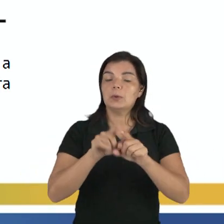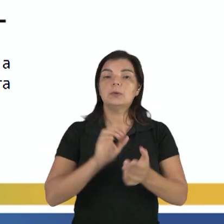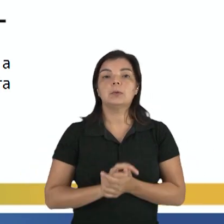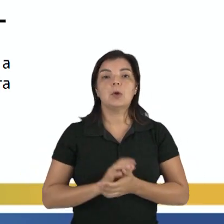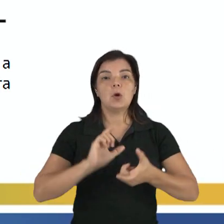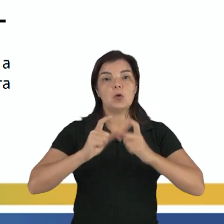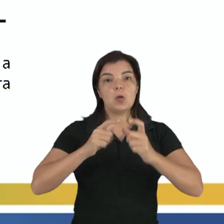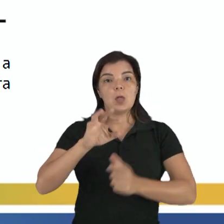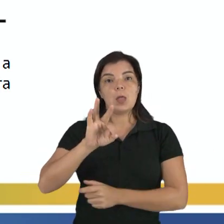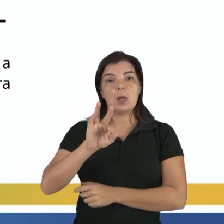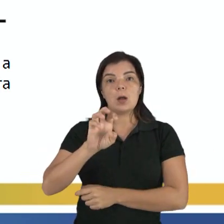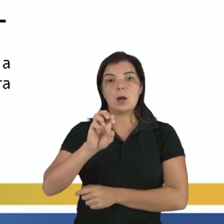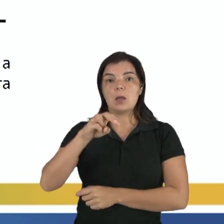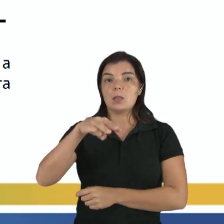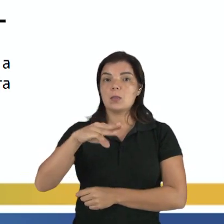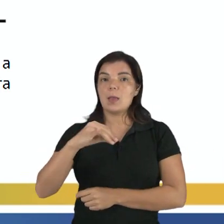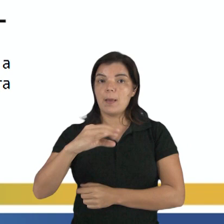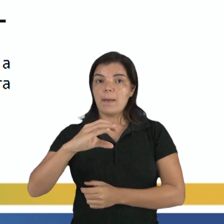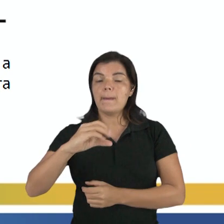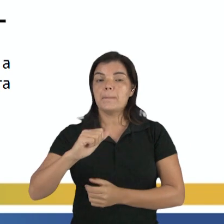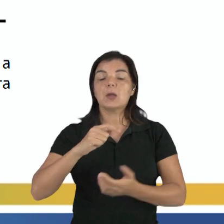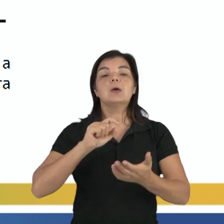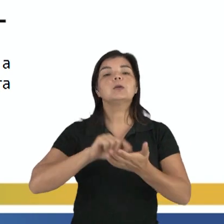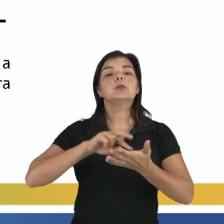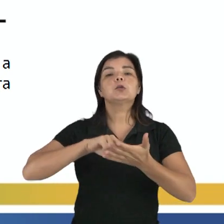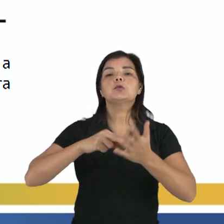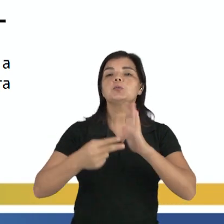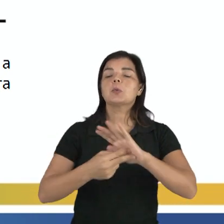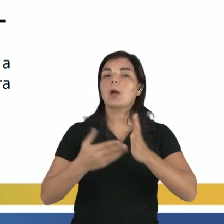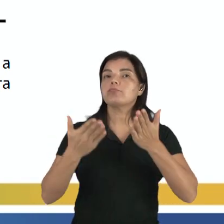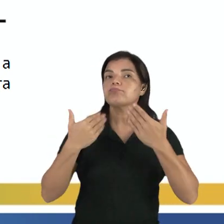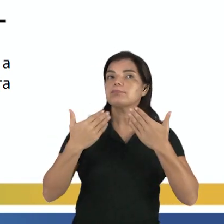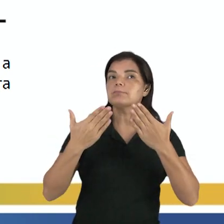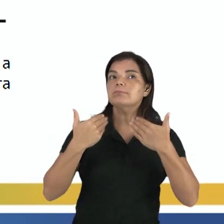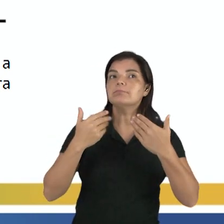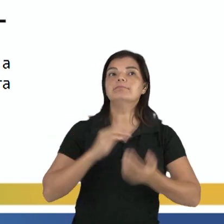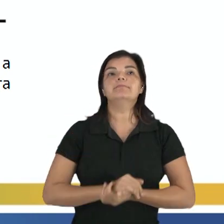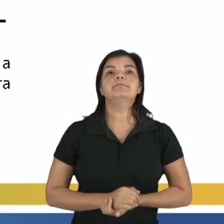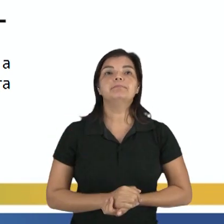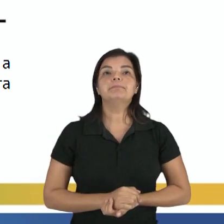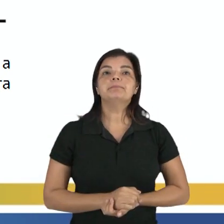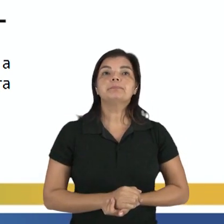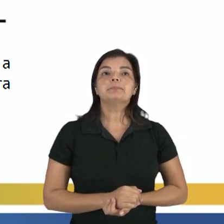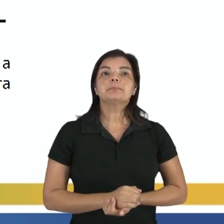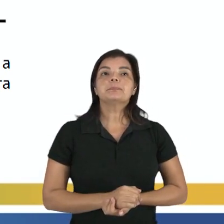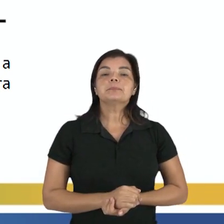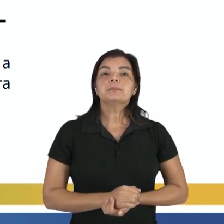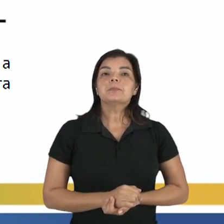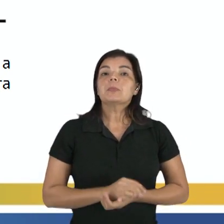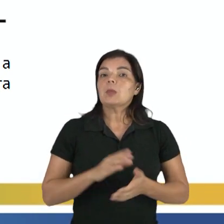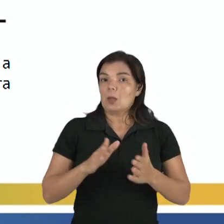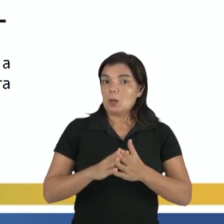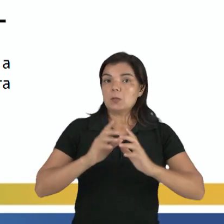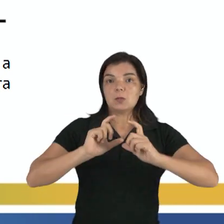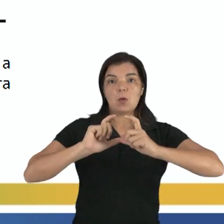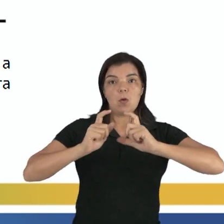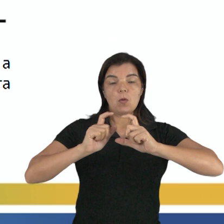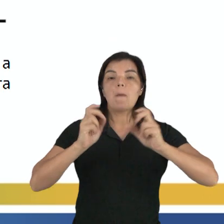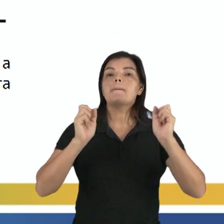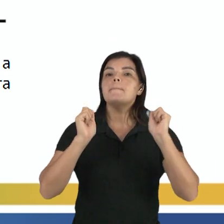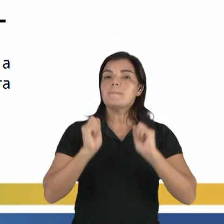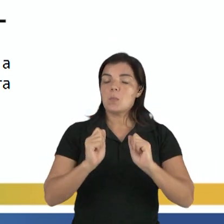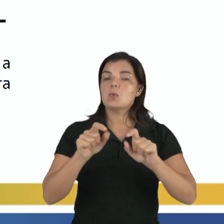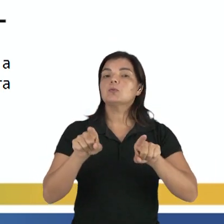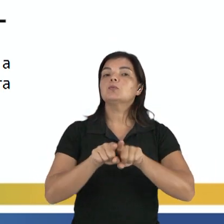térmica né em calor né que nós estamos na última aula Ok é esses resistores